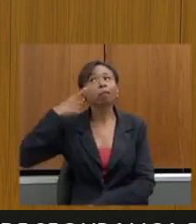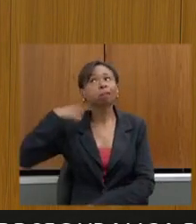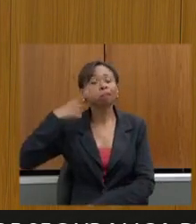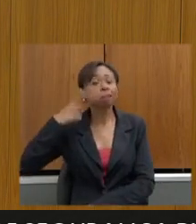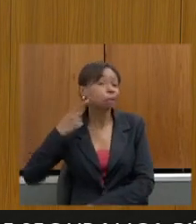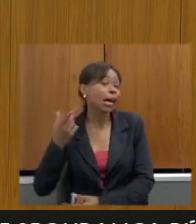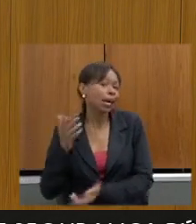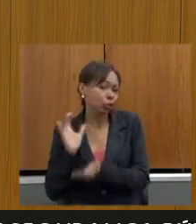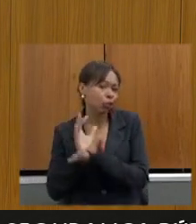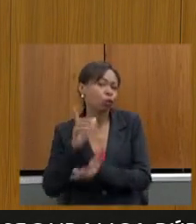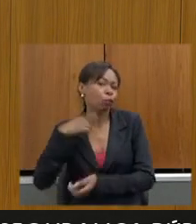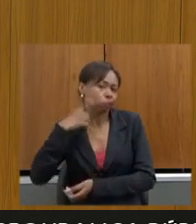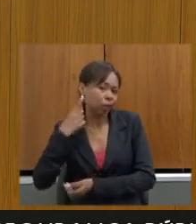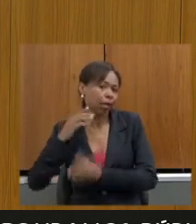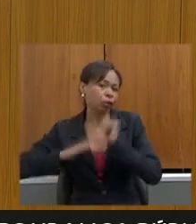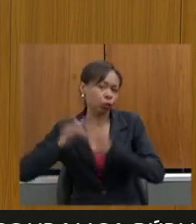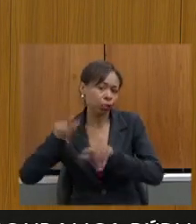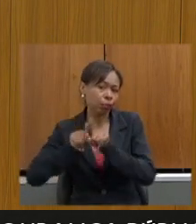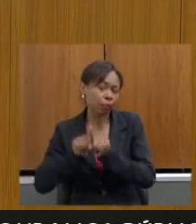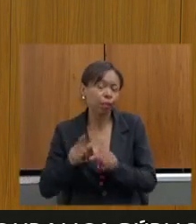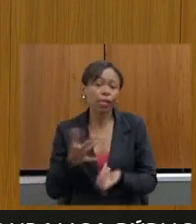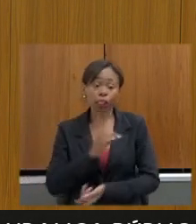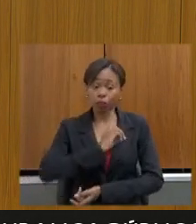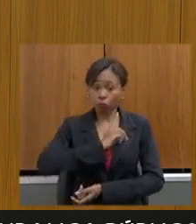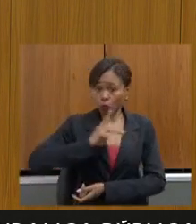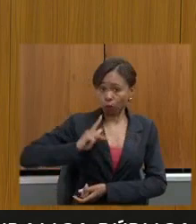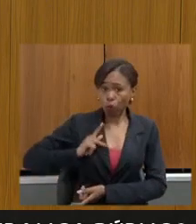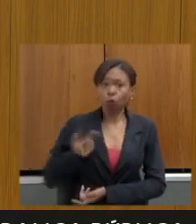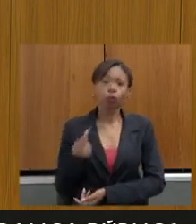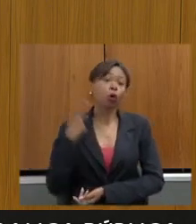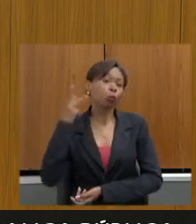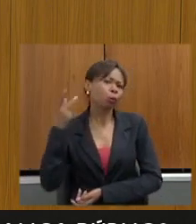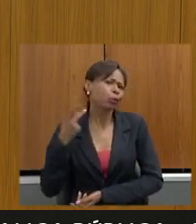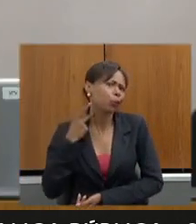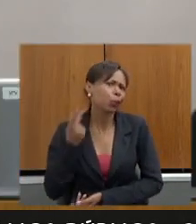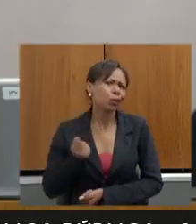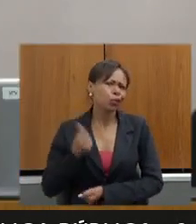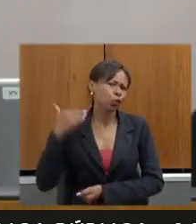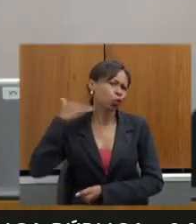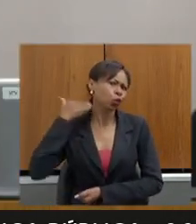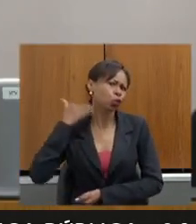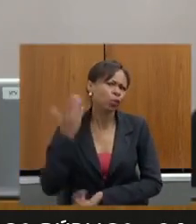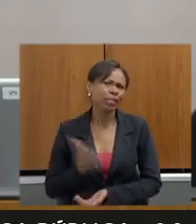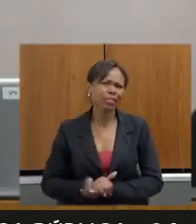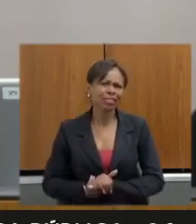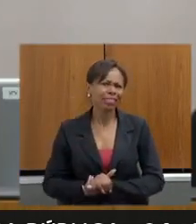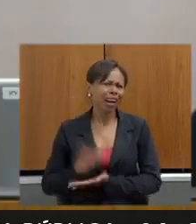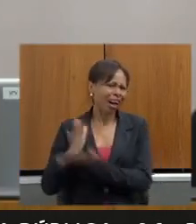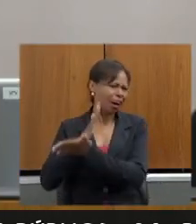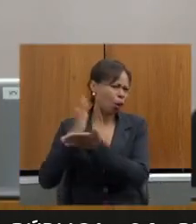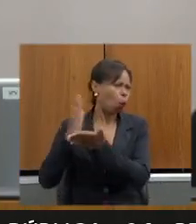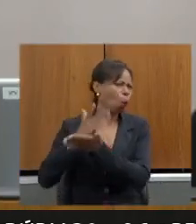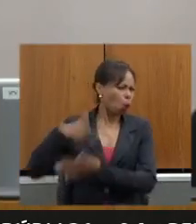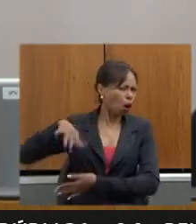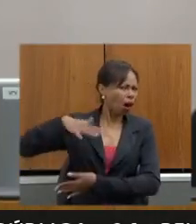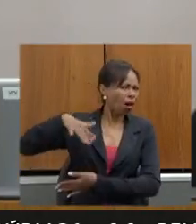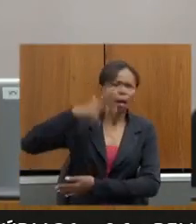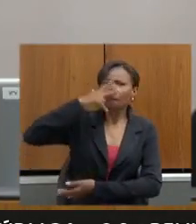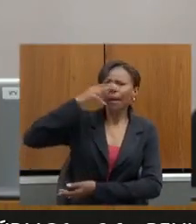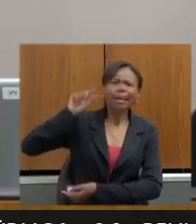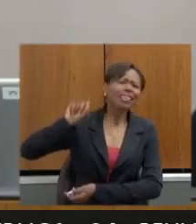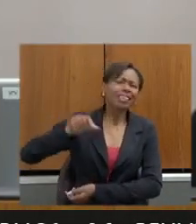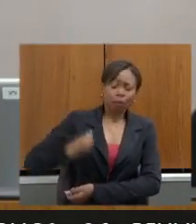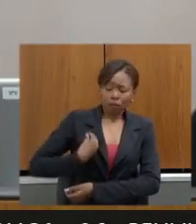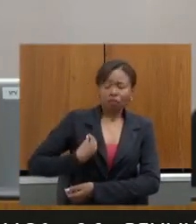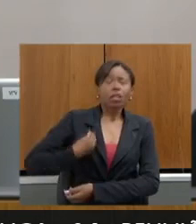colegas Nossa advogados Essa gata é defensores públicos promotores juízes então tem uma turma aí que parece que estão dando mundo a